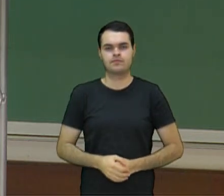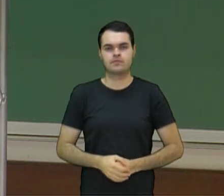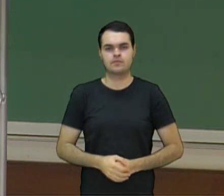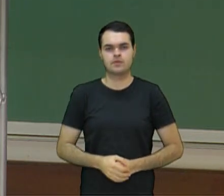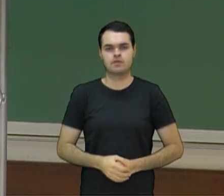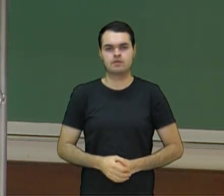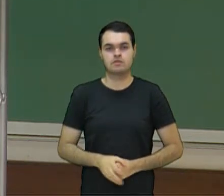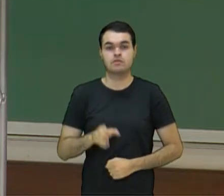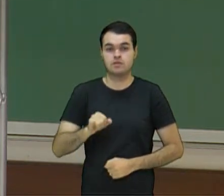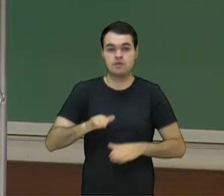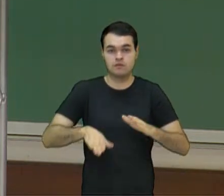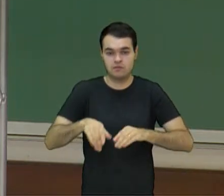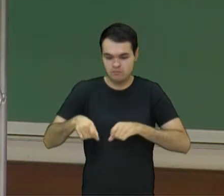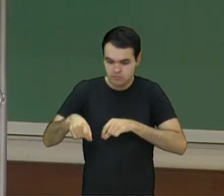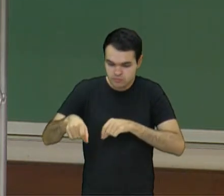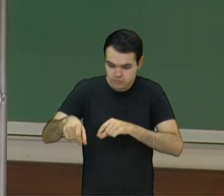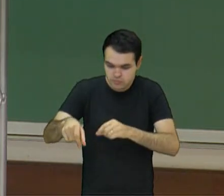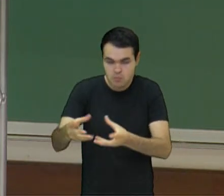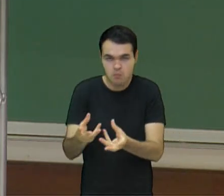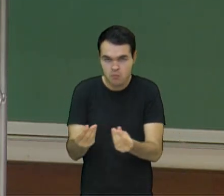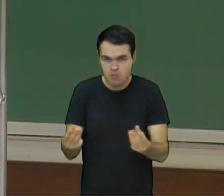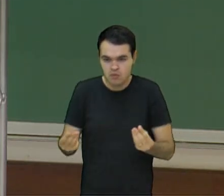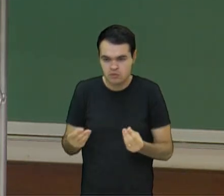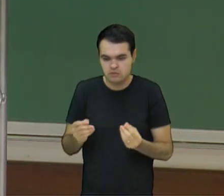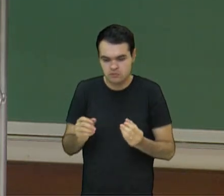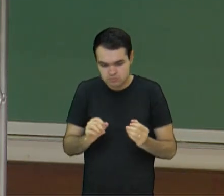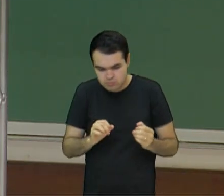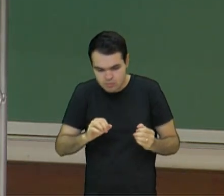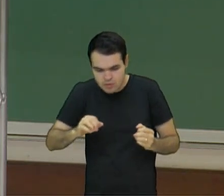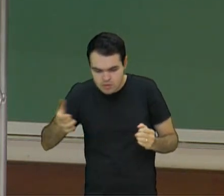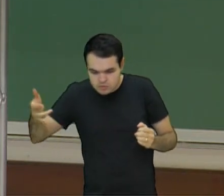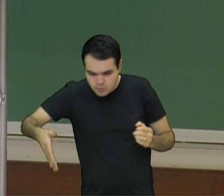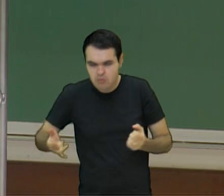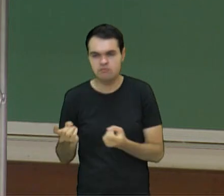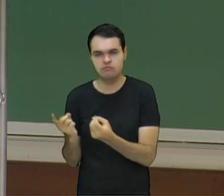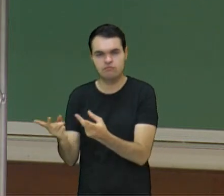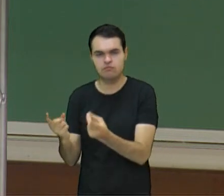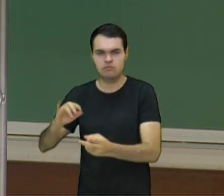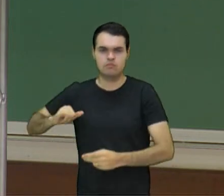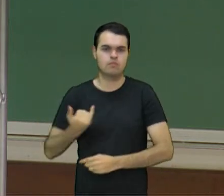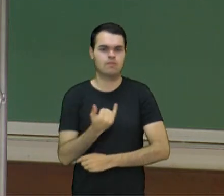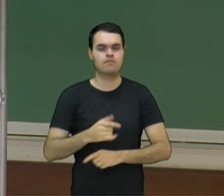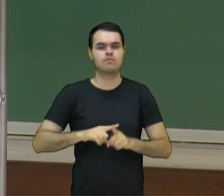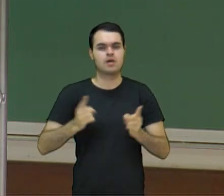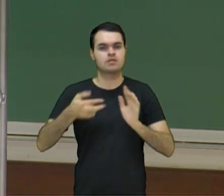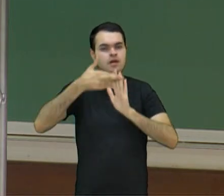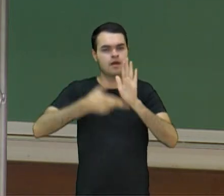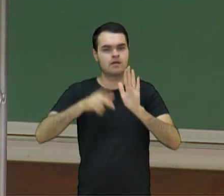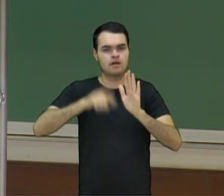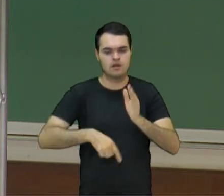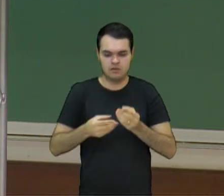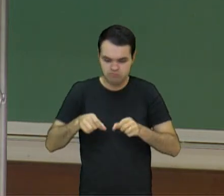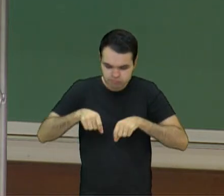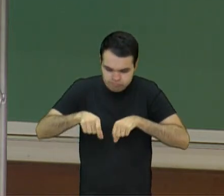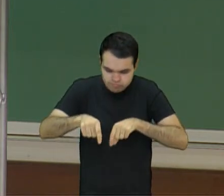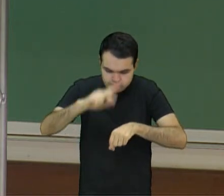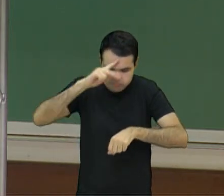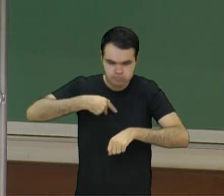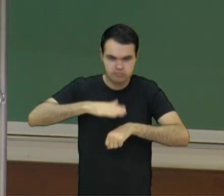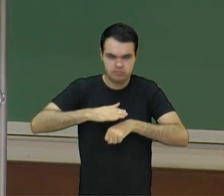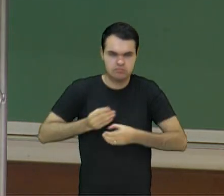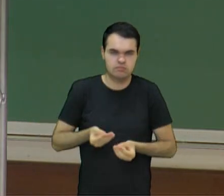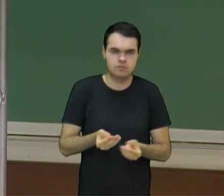produção excessiva de subsistência ela é comercializada, mas, via de regra, é para abastecer o próprio